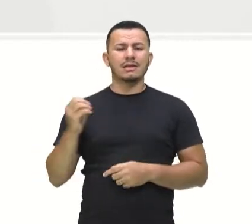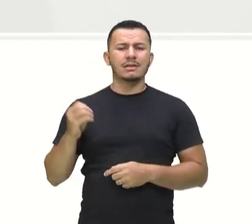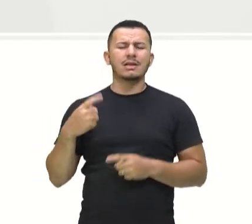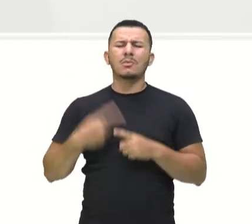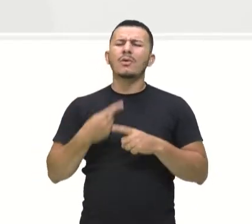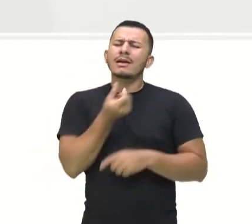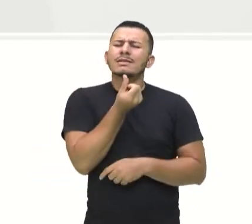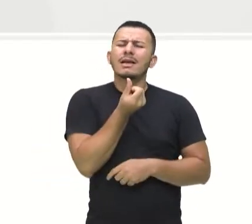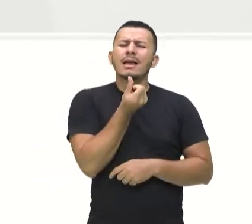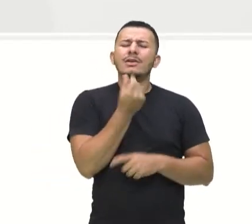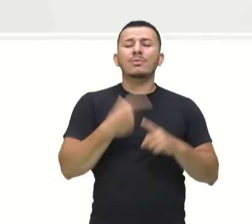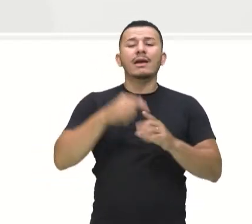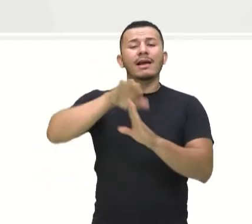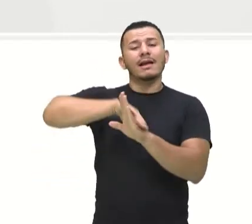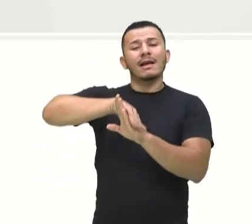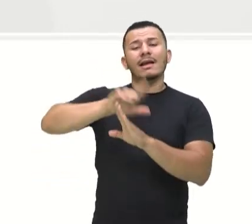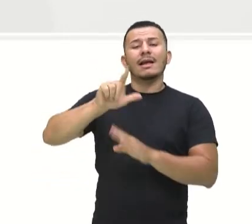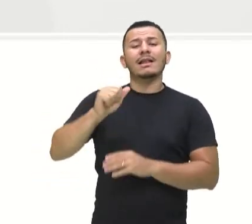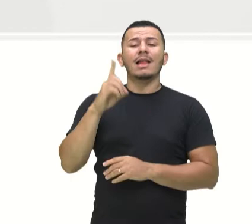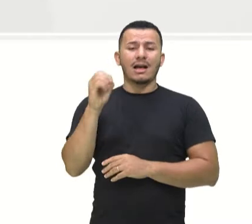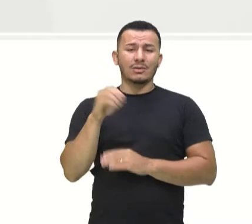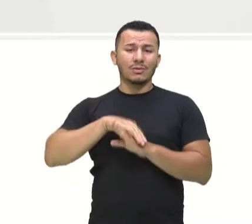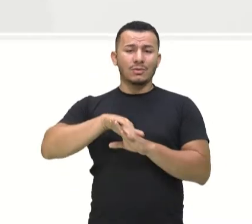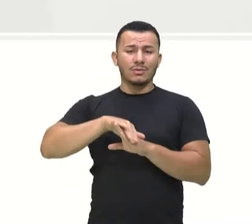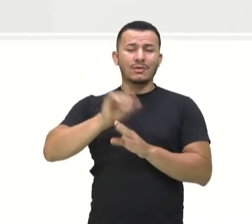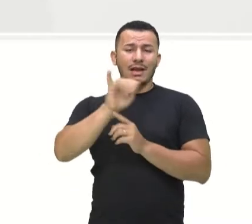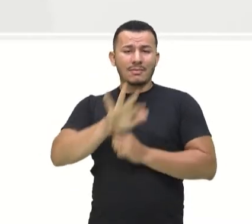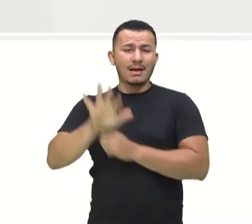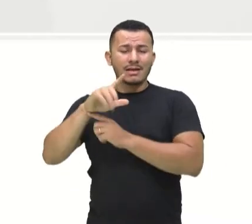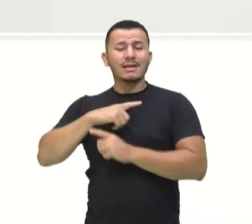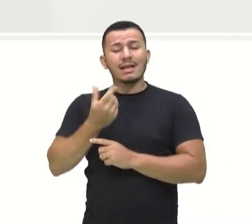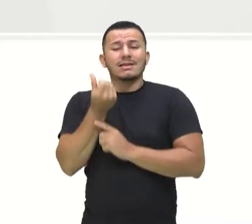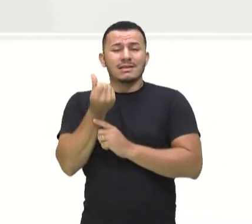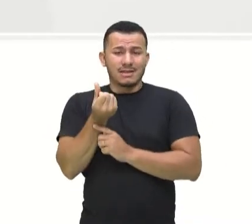6, professor? Porque é a quantidade de lados do nosso polígono.